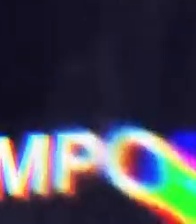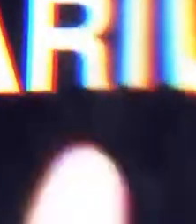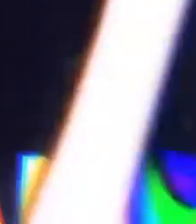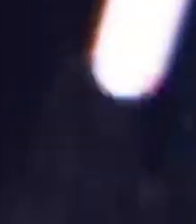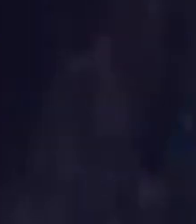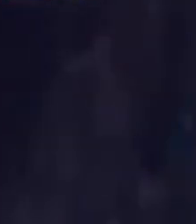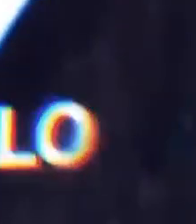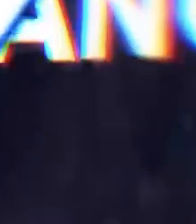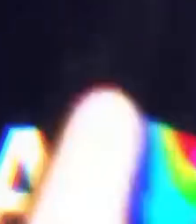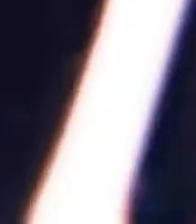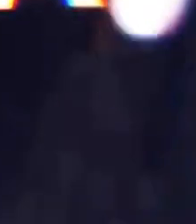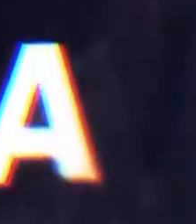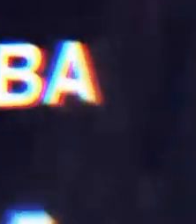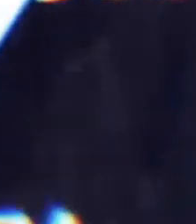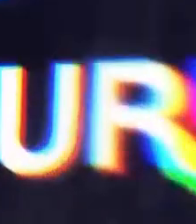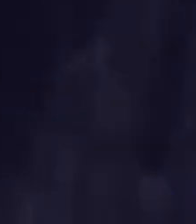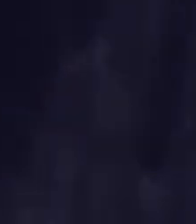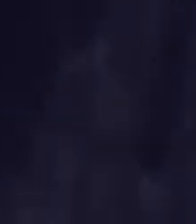Música